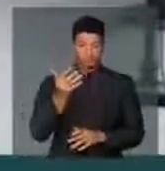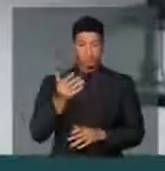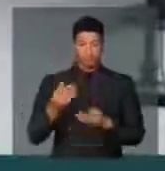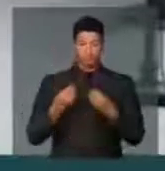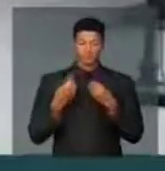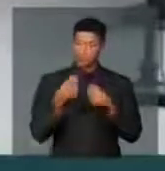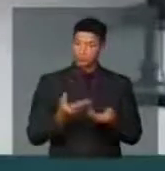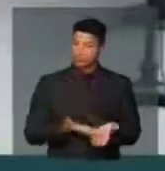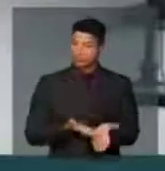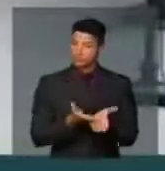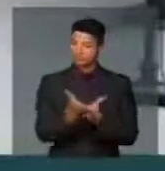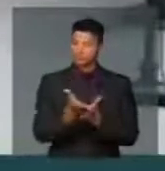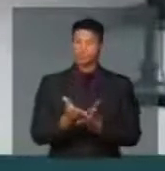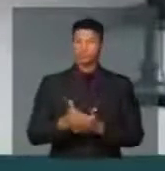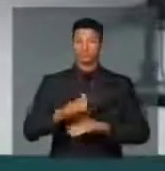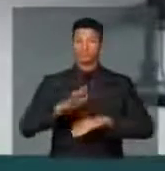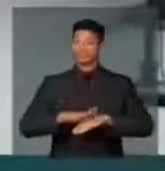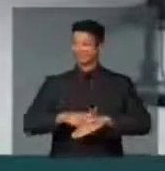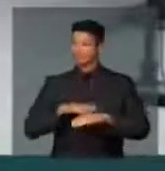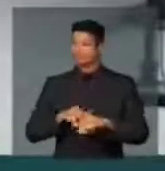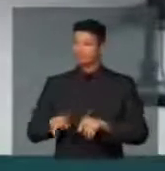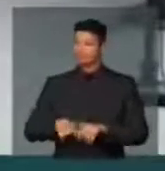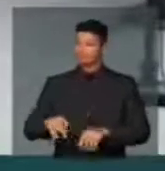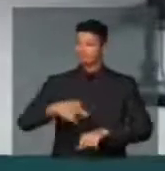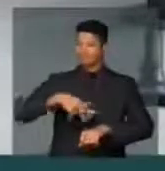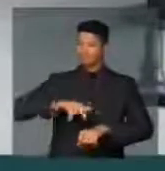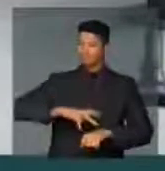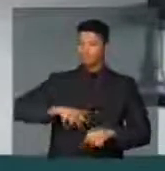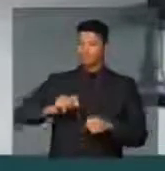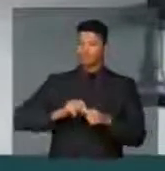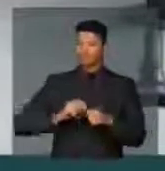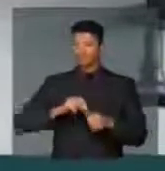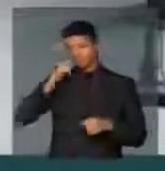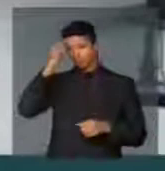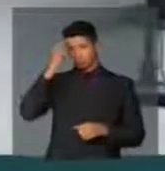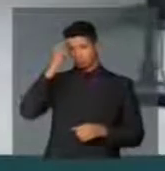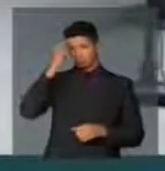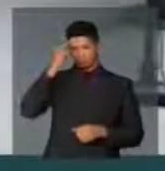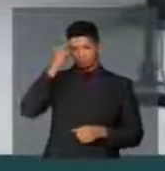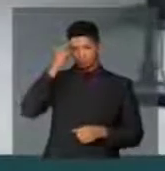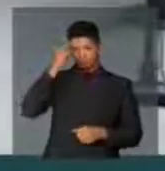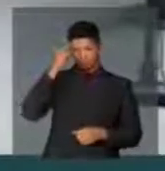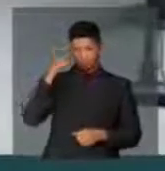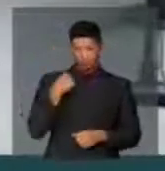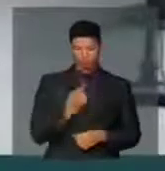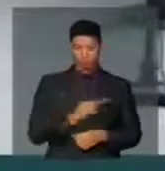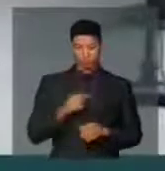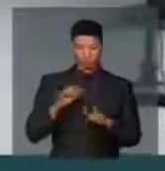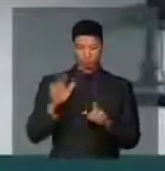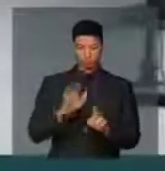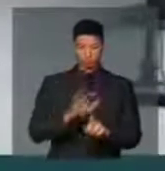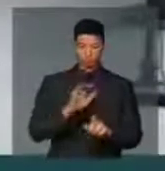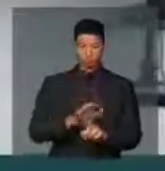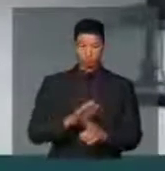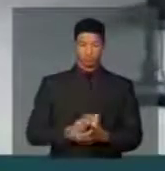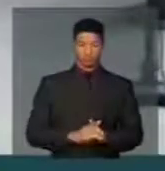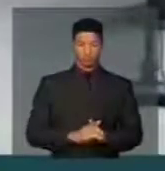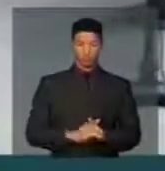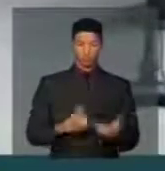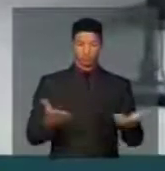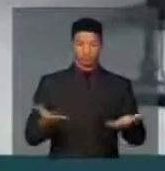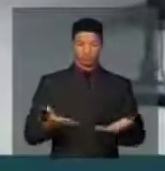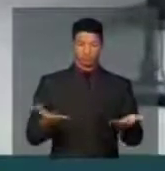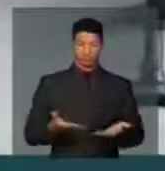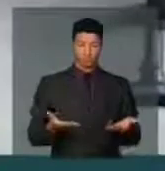dando caminhos e chamando o país a fazer uma reflexão sobre o momento que nós enfrentamos.